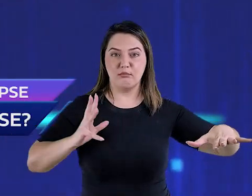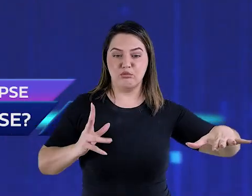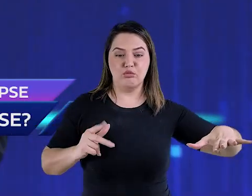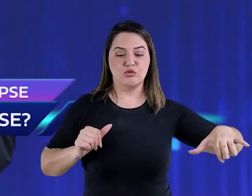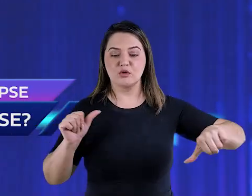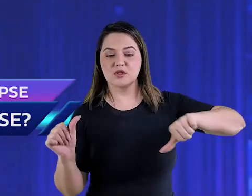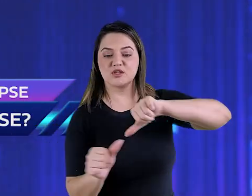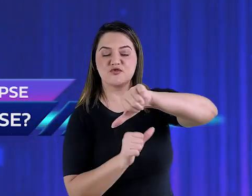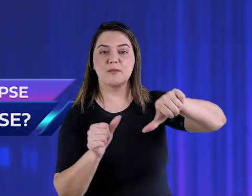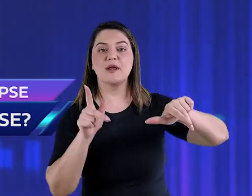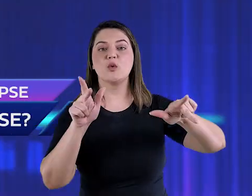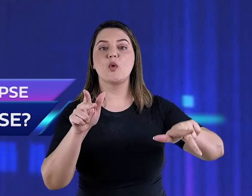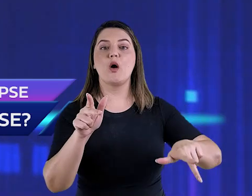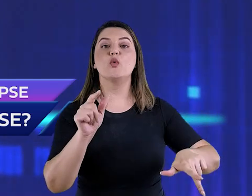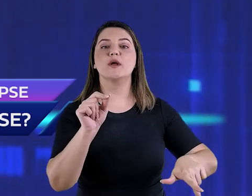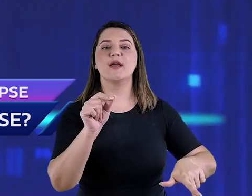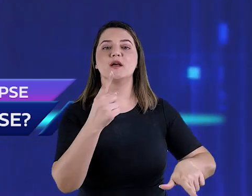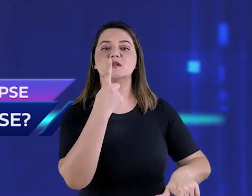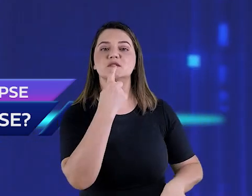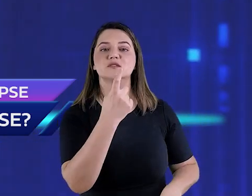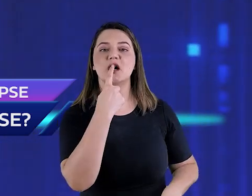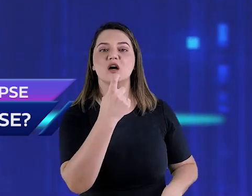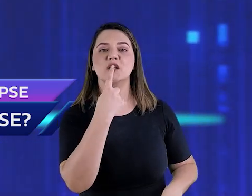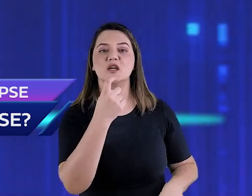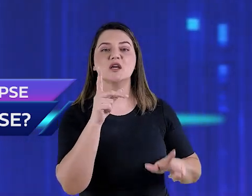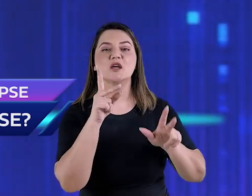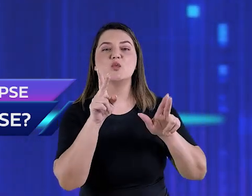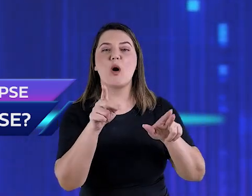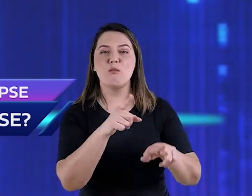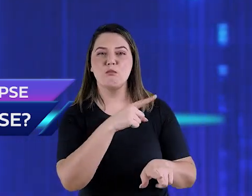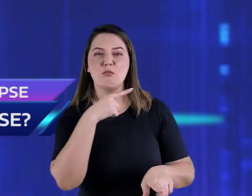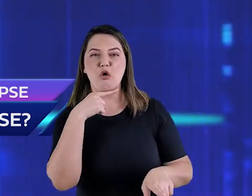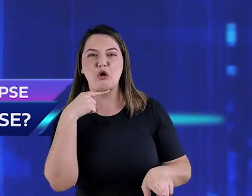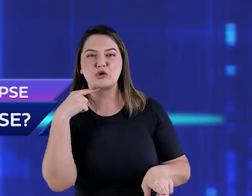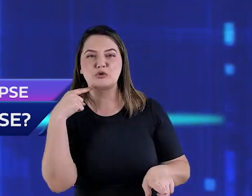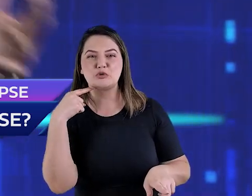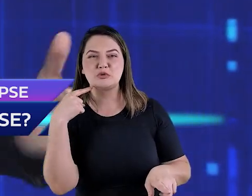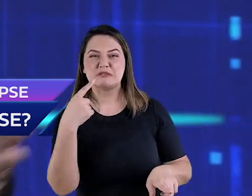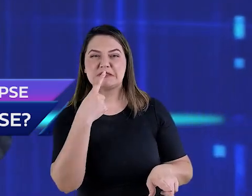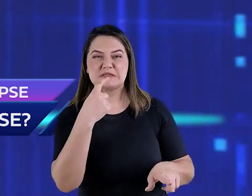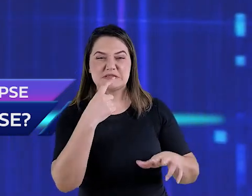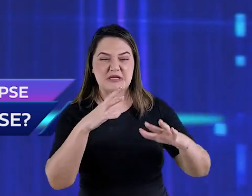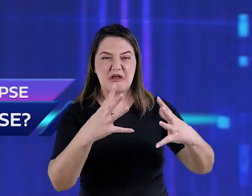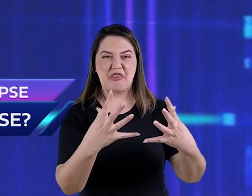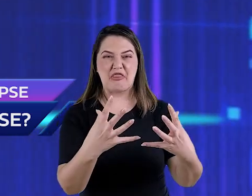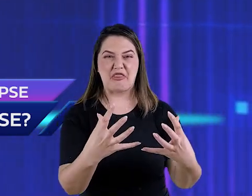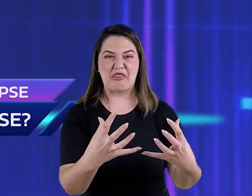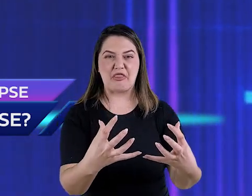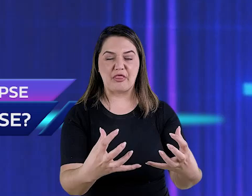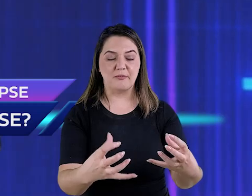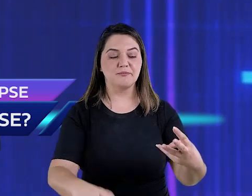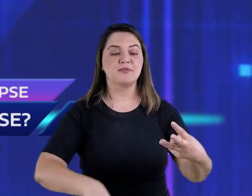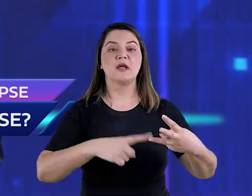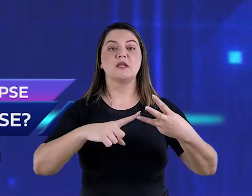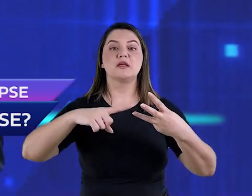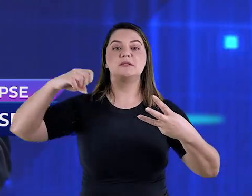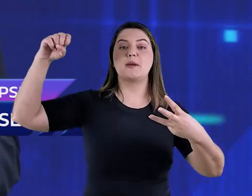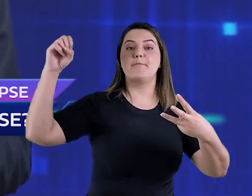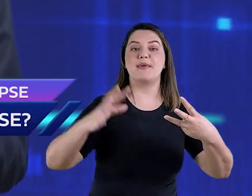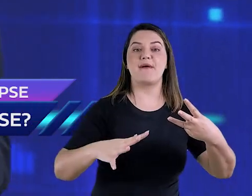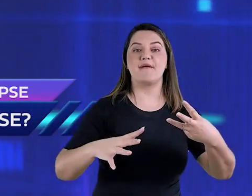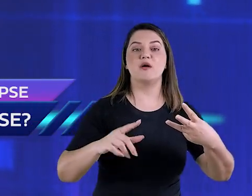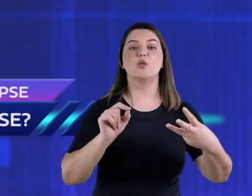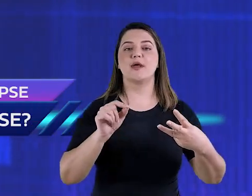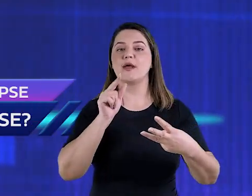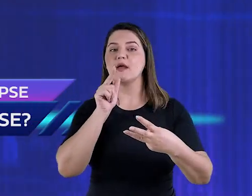sangue, como de morto. Então não é vermelho. É um sangue já em estado de putrefação. Na terceira praga,